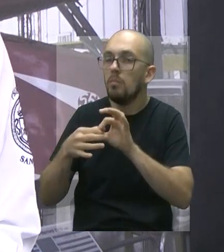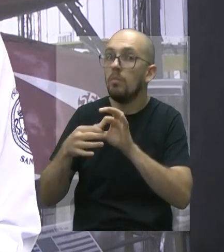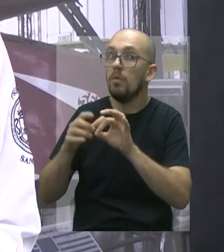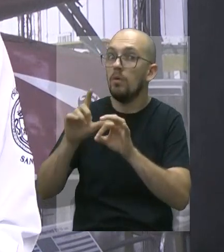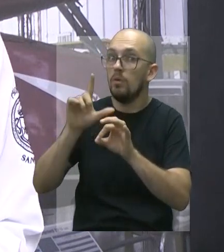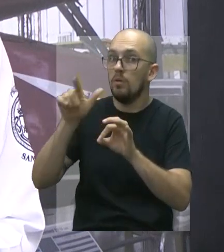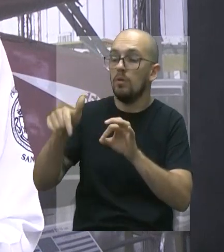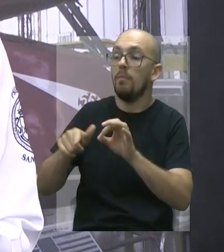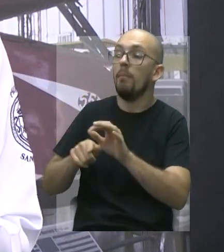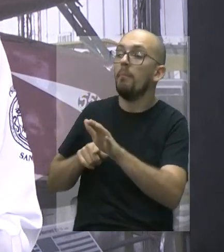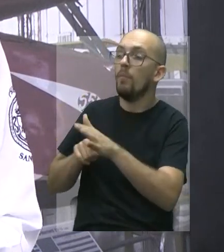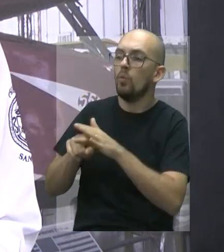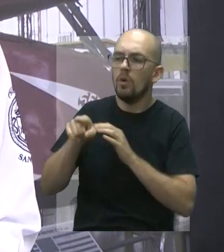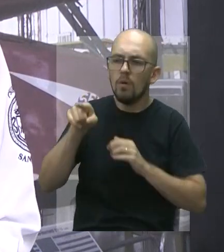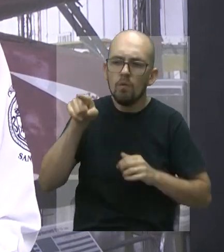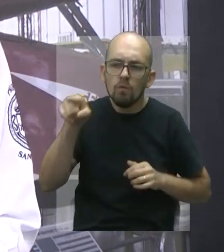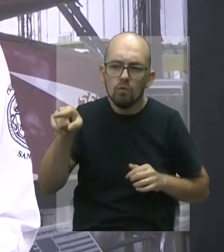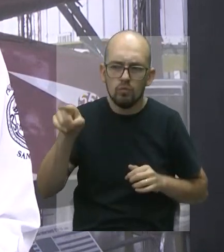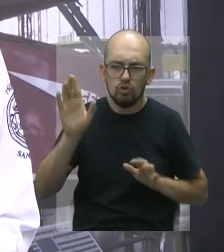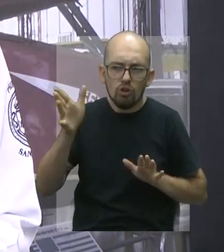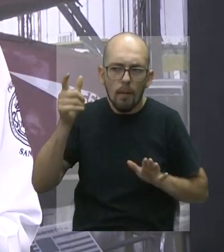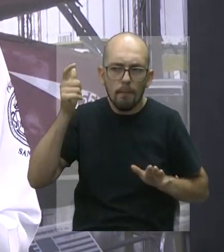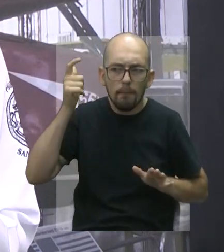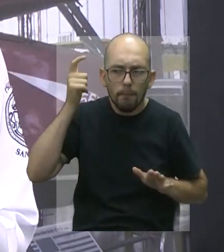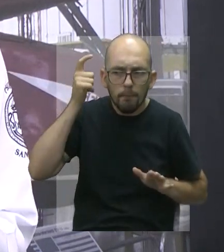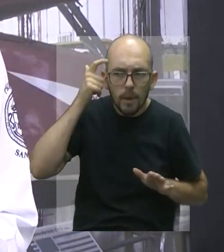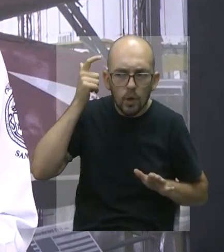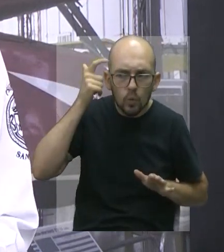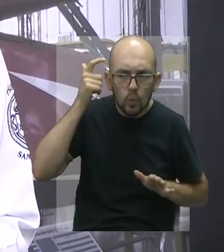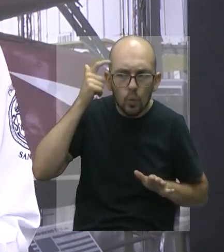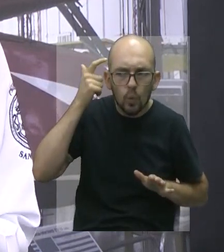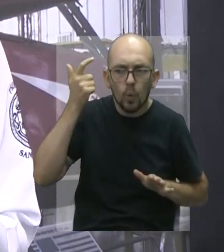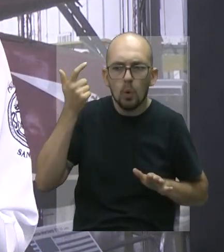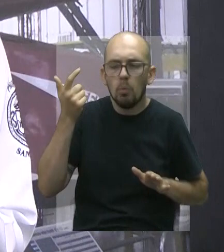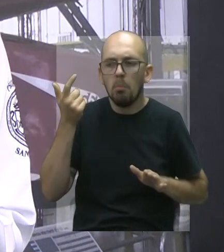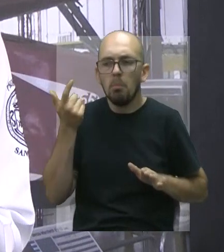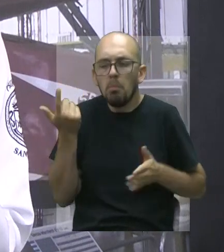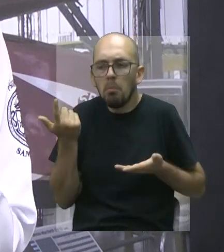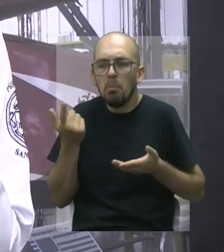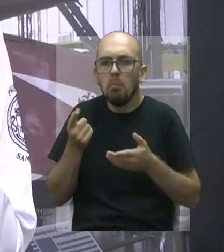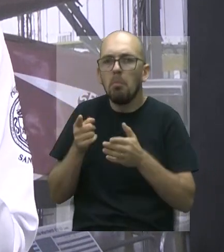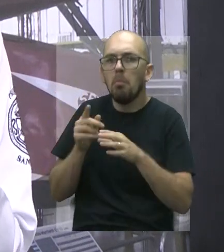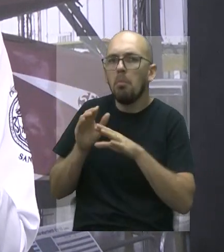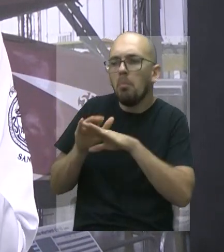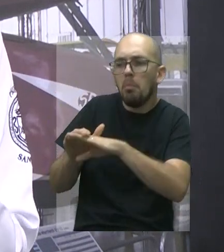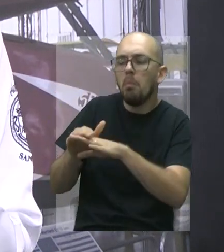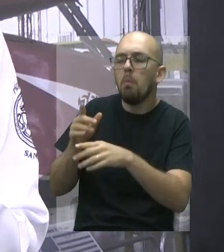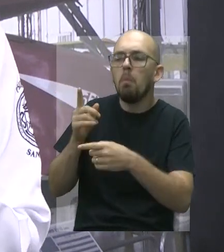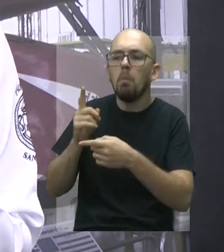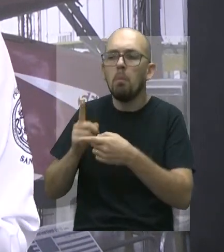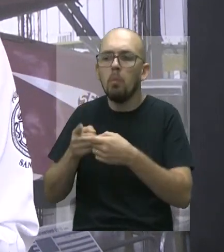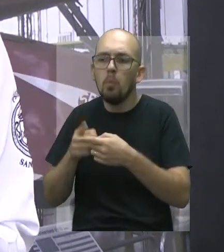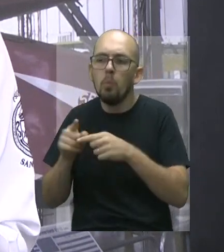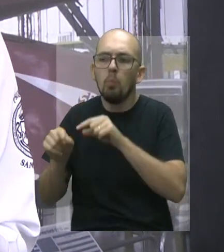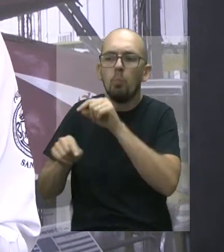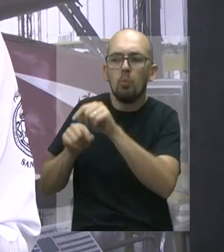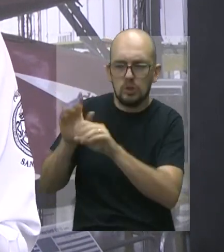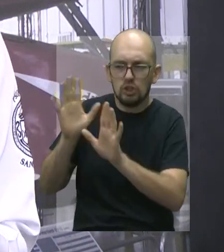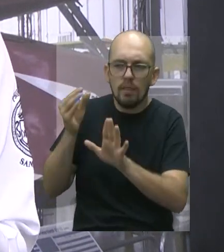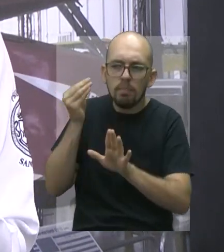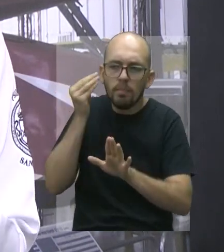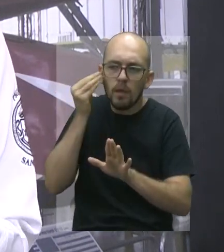direta perguntar, mas você tem pensado, em algum motivo, por algum motivo atentar contra